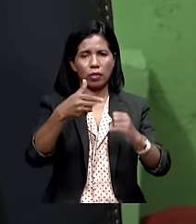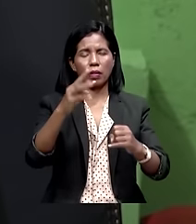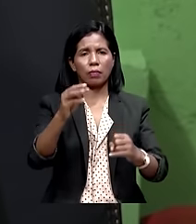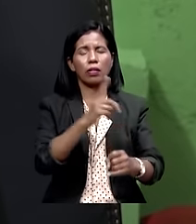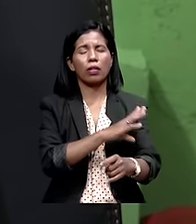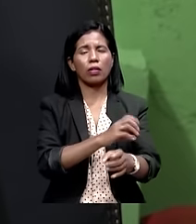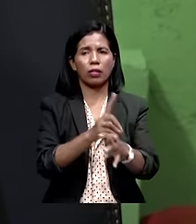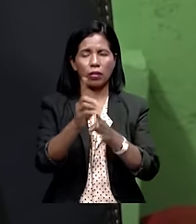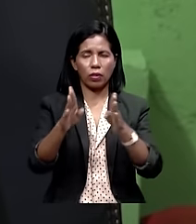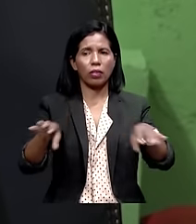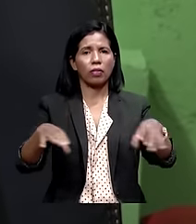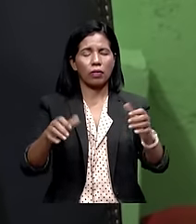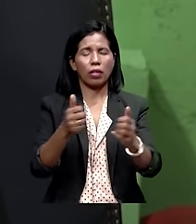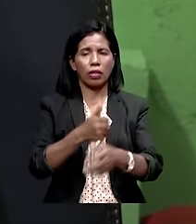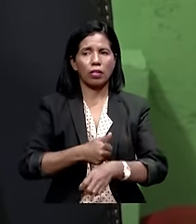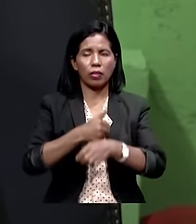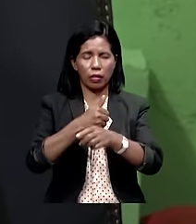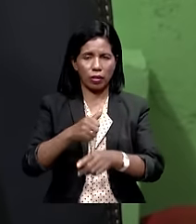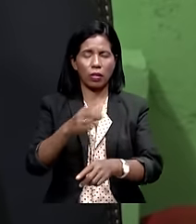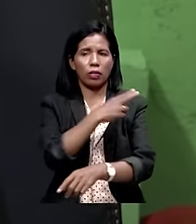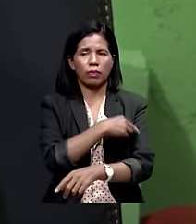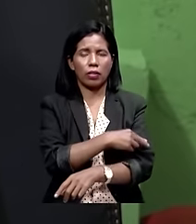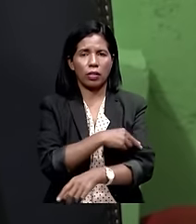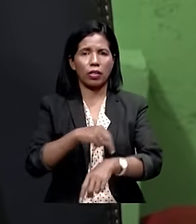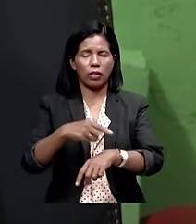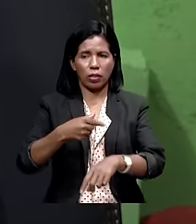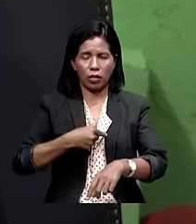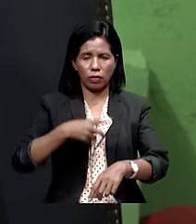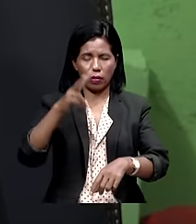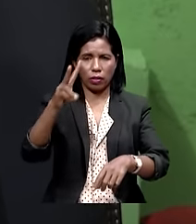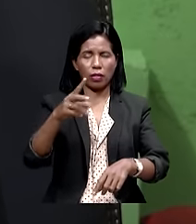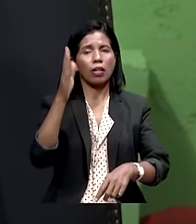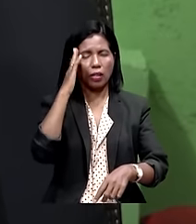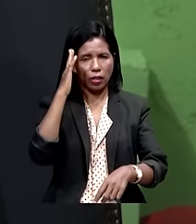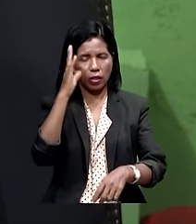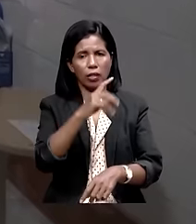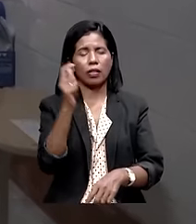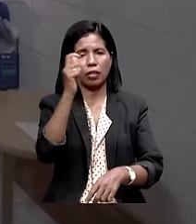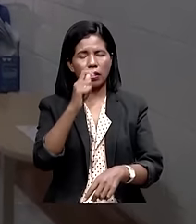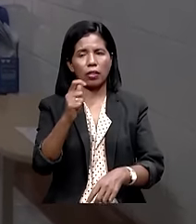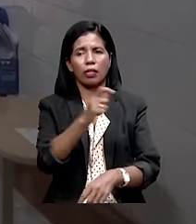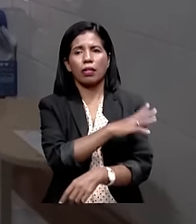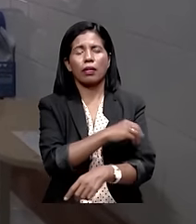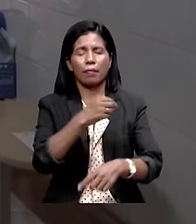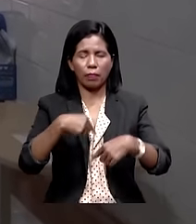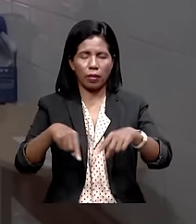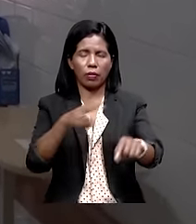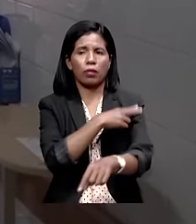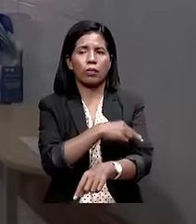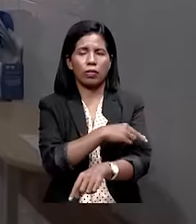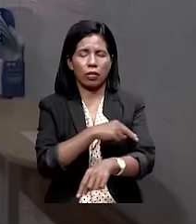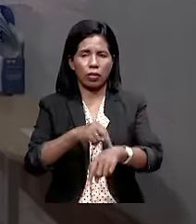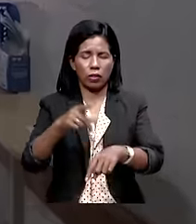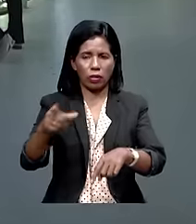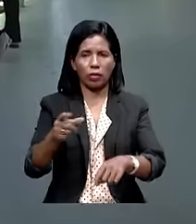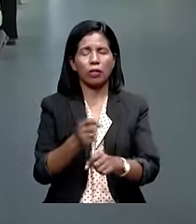o diretor a serviço assistência médica Hospital Nacional Gir Valadares reconhece terça ne Sanami Sabino Baruni Hospital Nacional, o